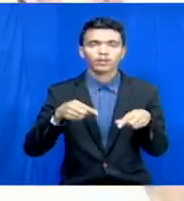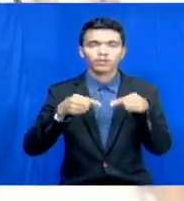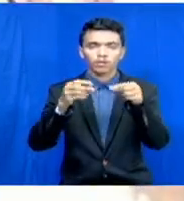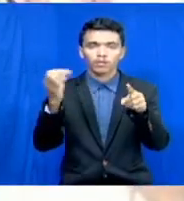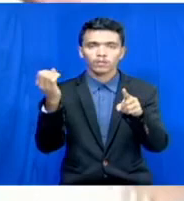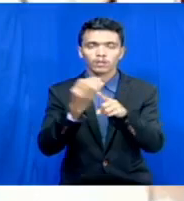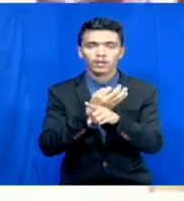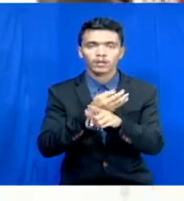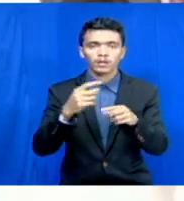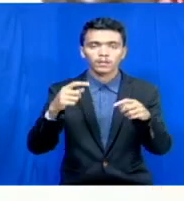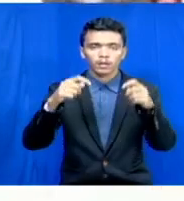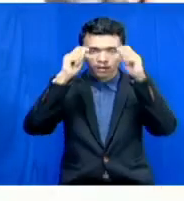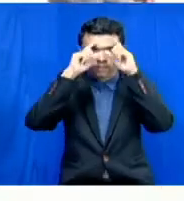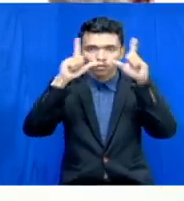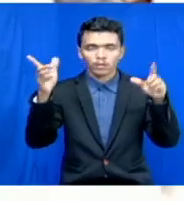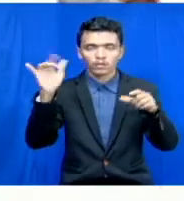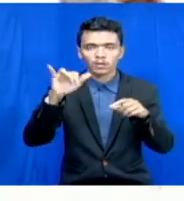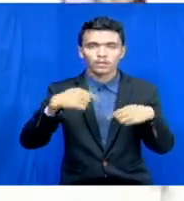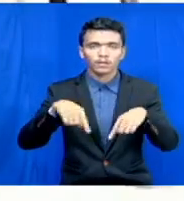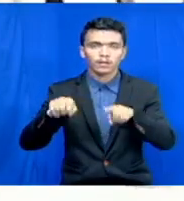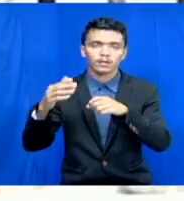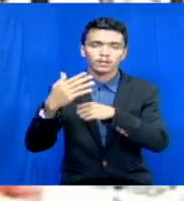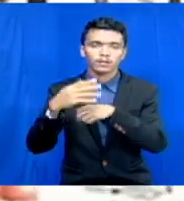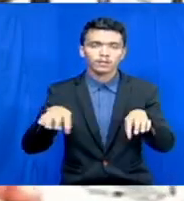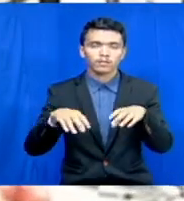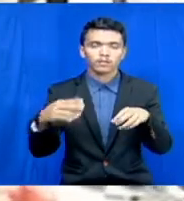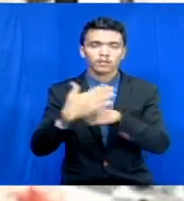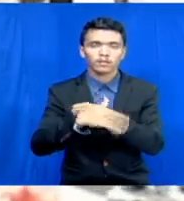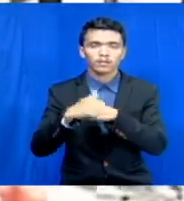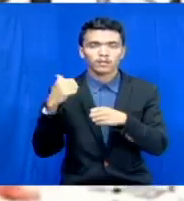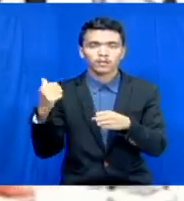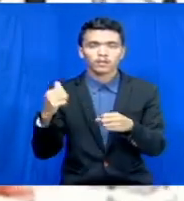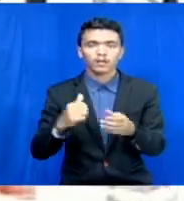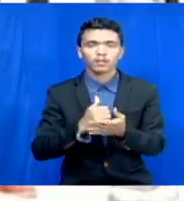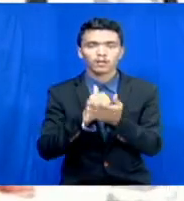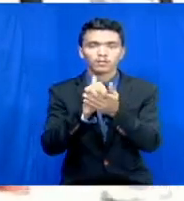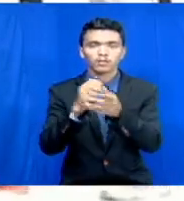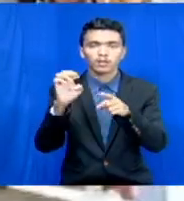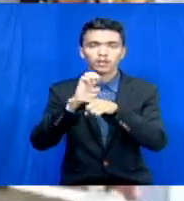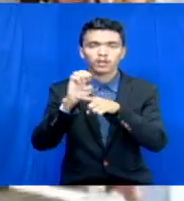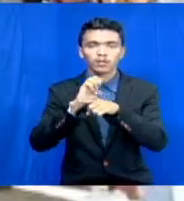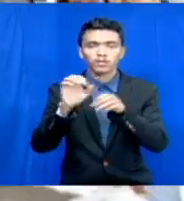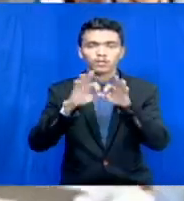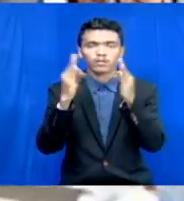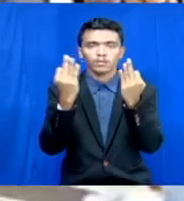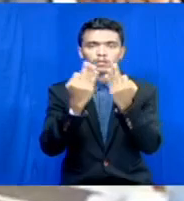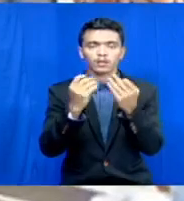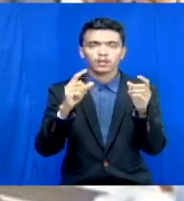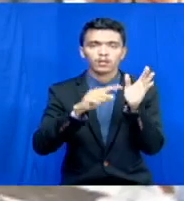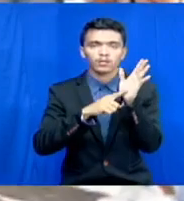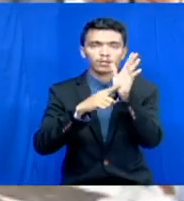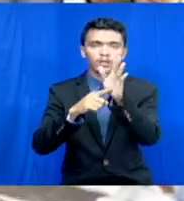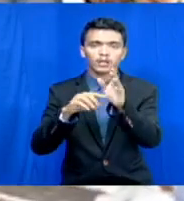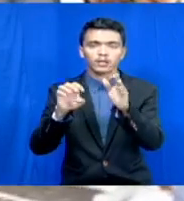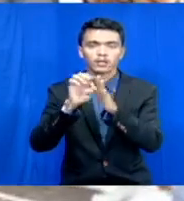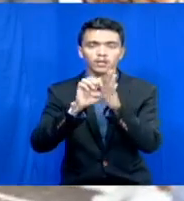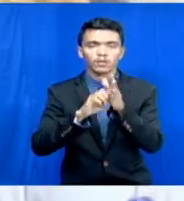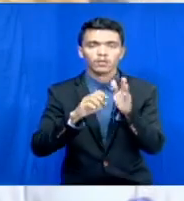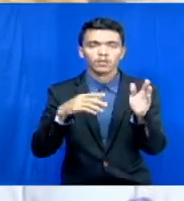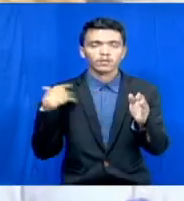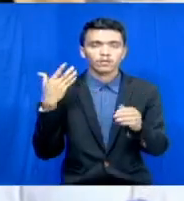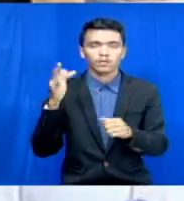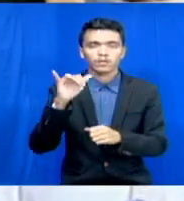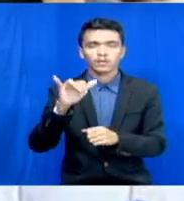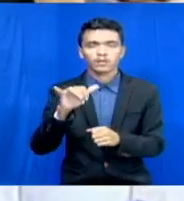ba Timor Wansira ba serviço ia raidior ori garantia necessidade econômica família nian nosso exemplo ba fo insa sira selo em ba